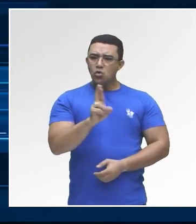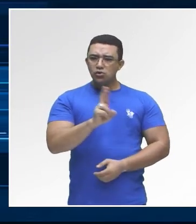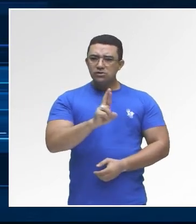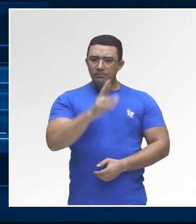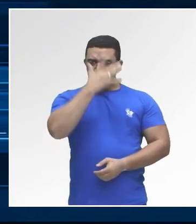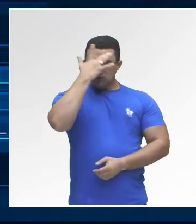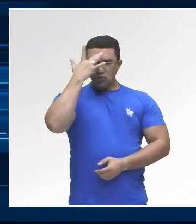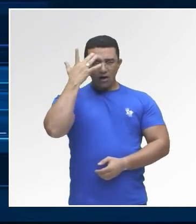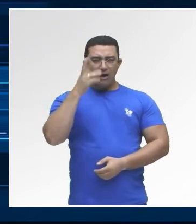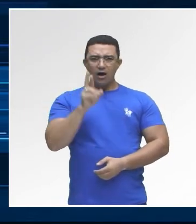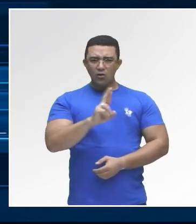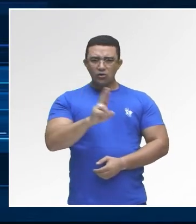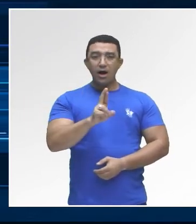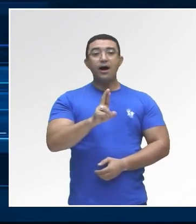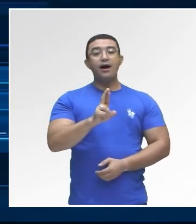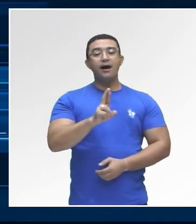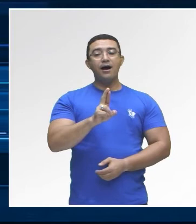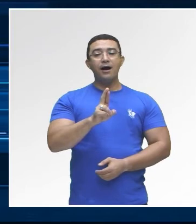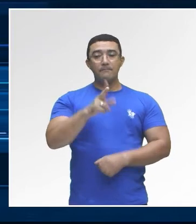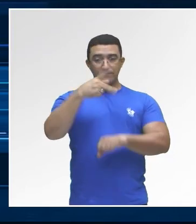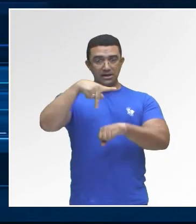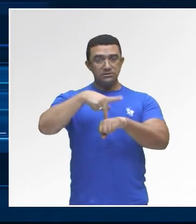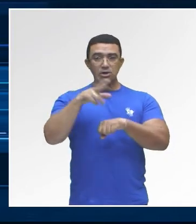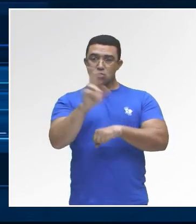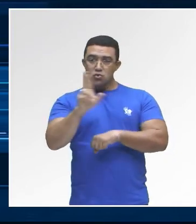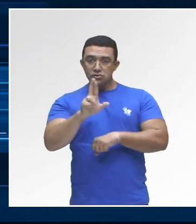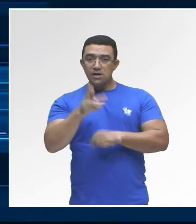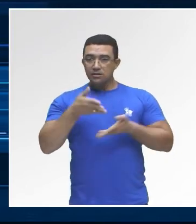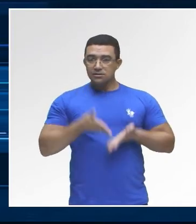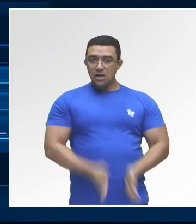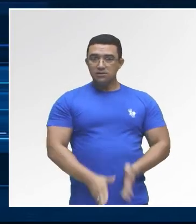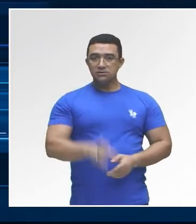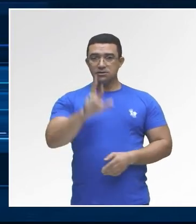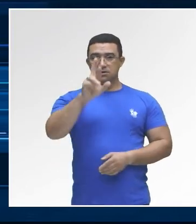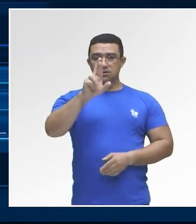lá fica Russian, russo ou russa. Eu só